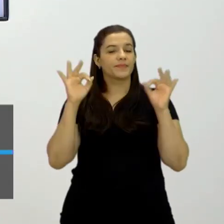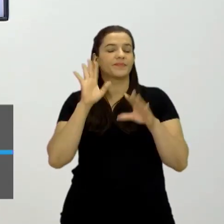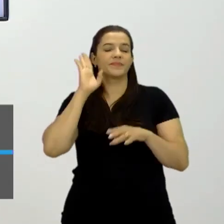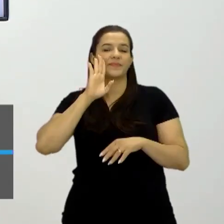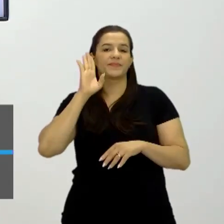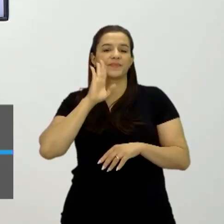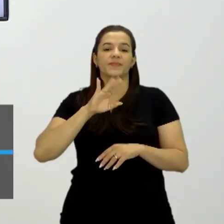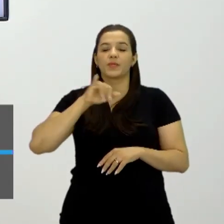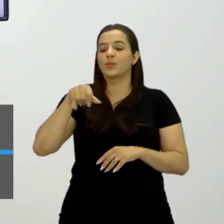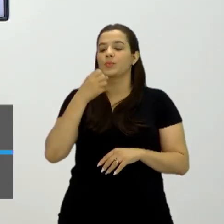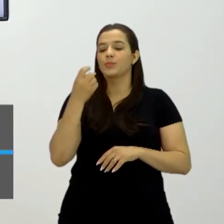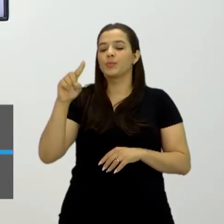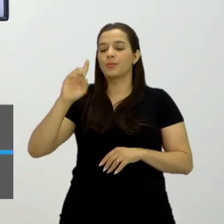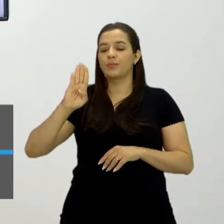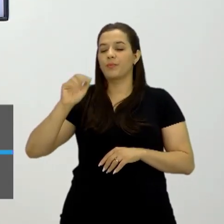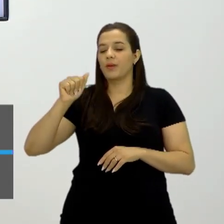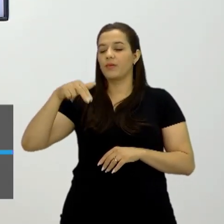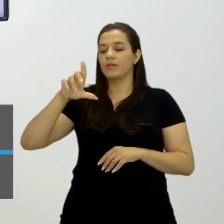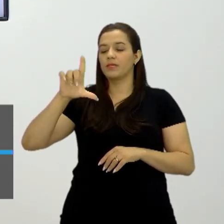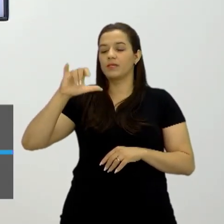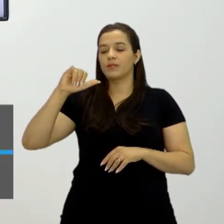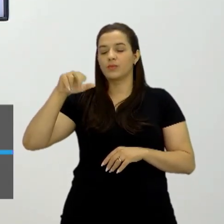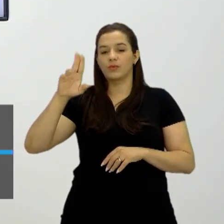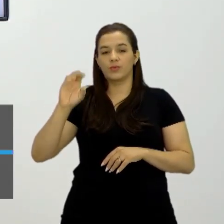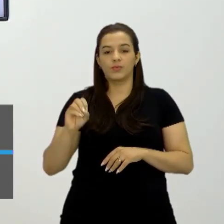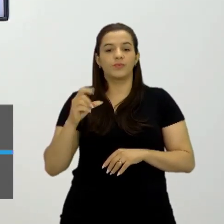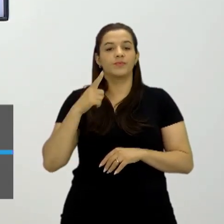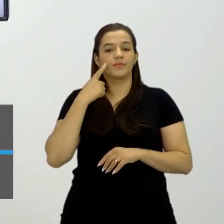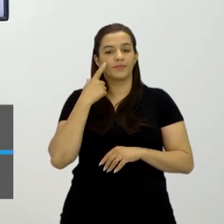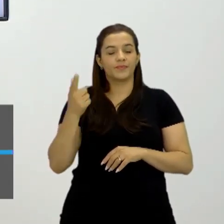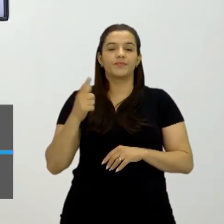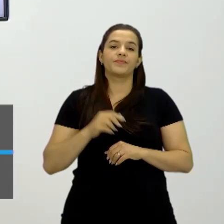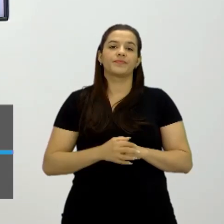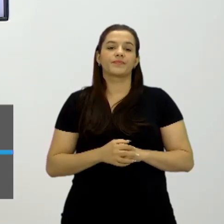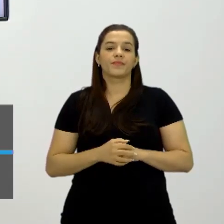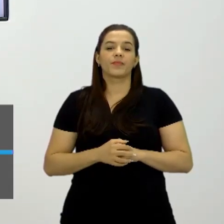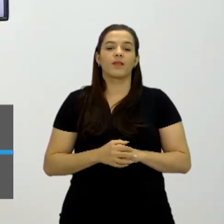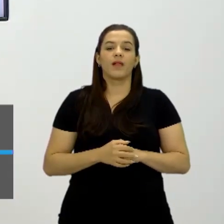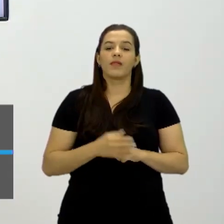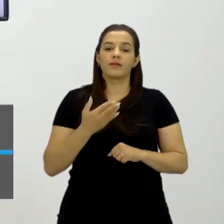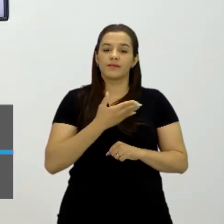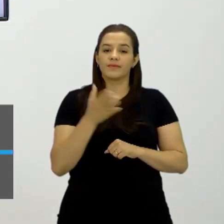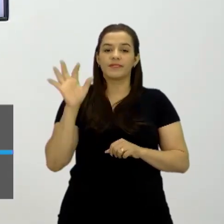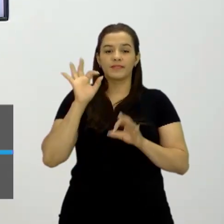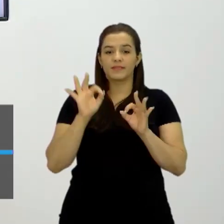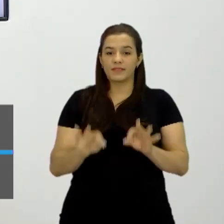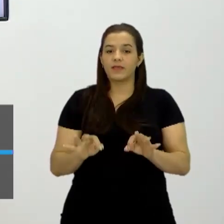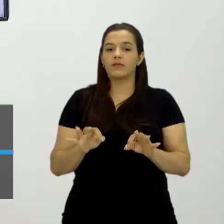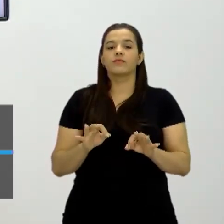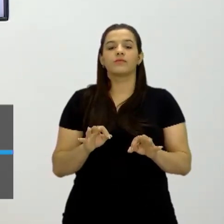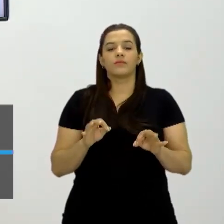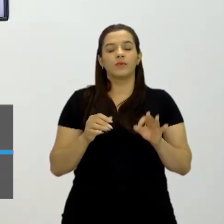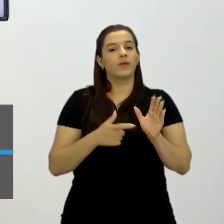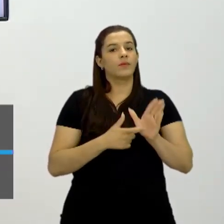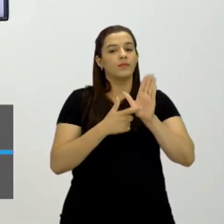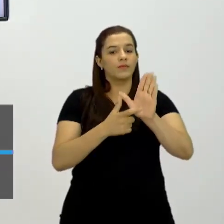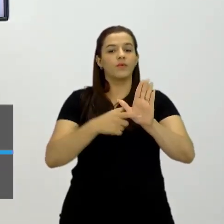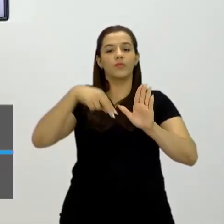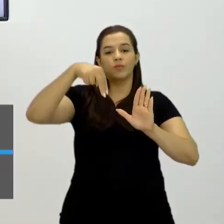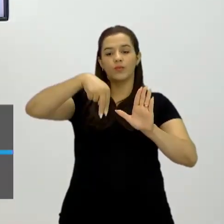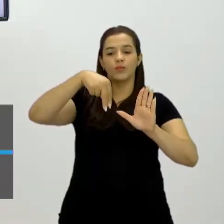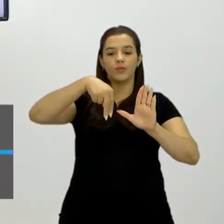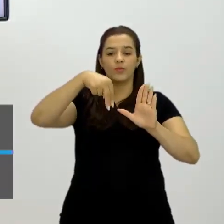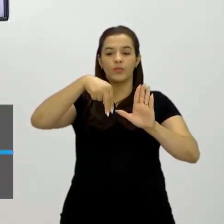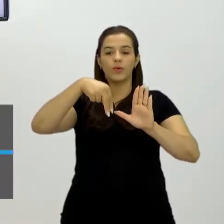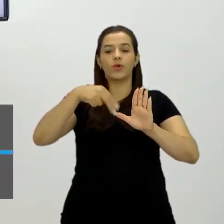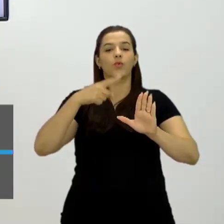legal. Ele escreveu aqui N mais 345 igual a 729. Ele fez exatamente como eu faria, né? Representando o N, o